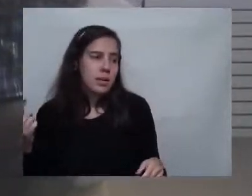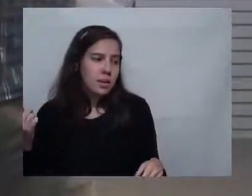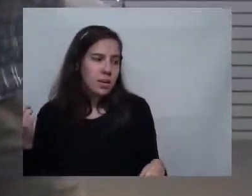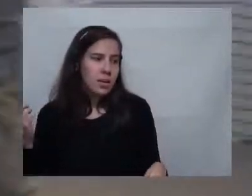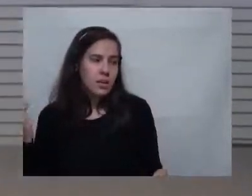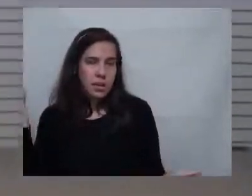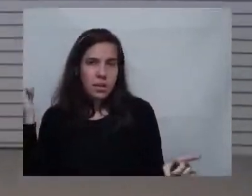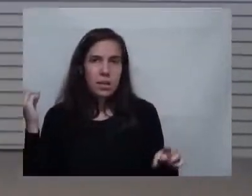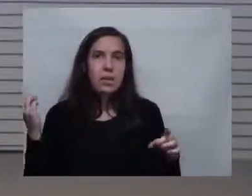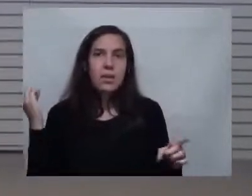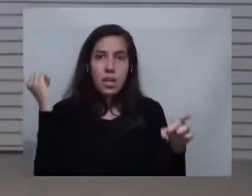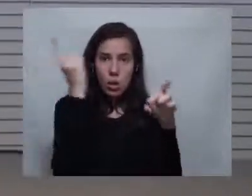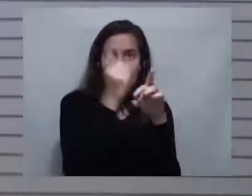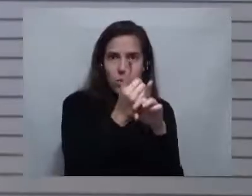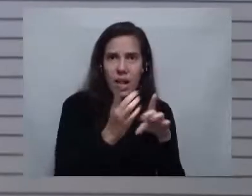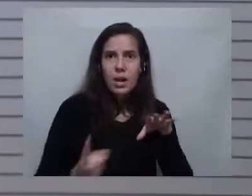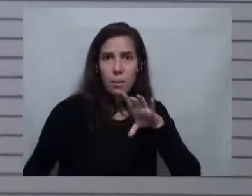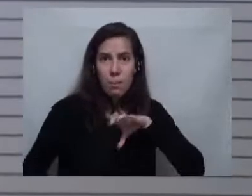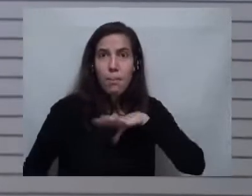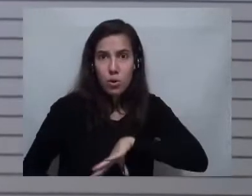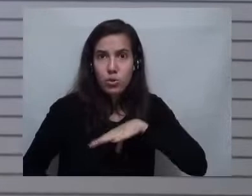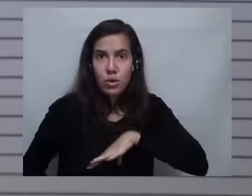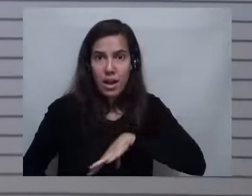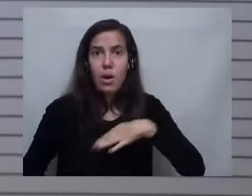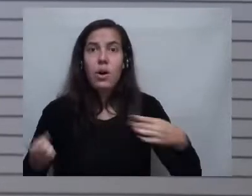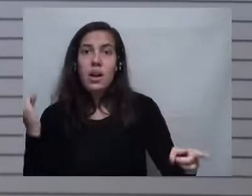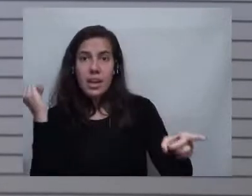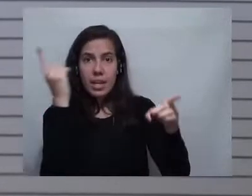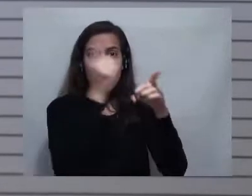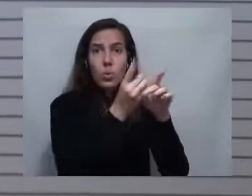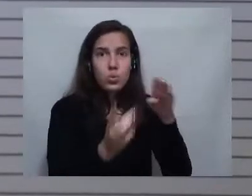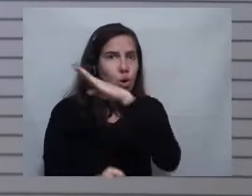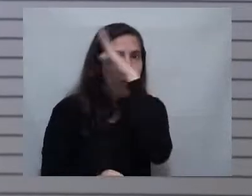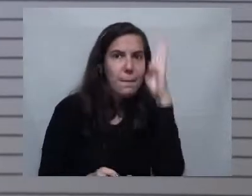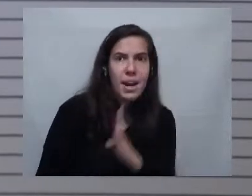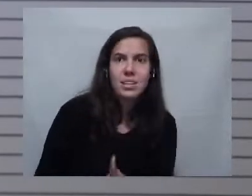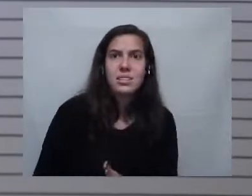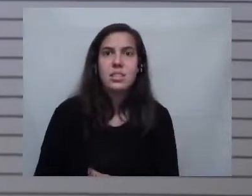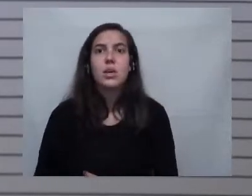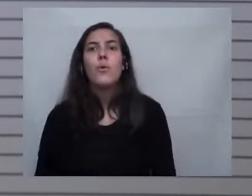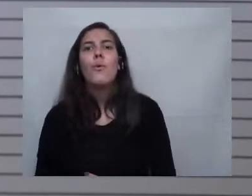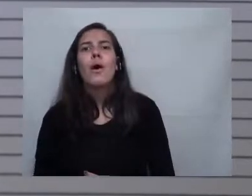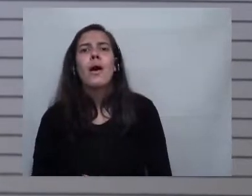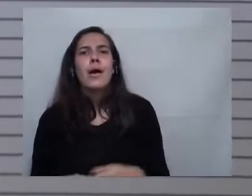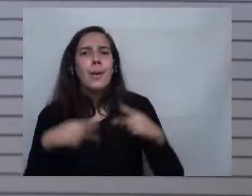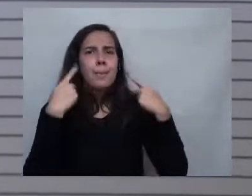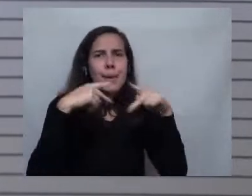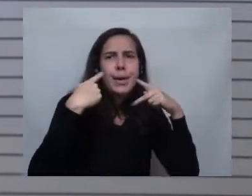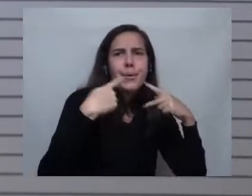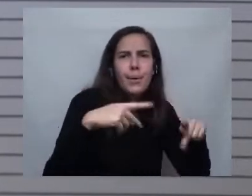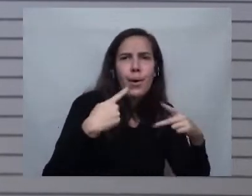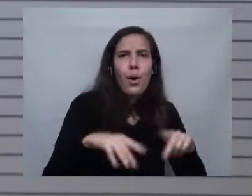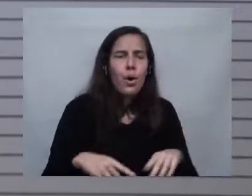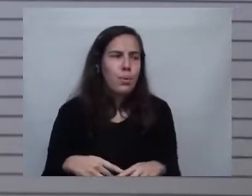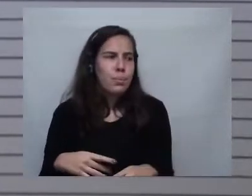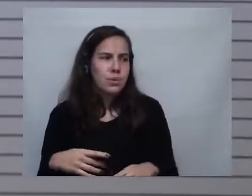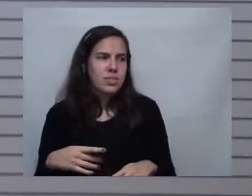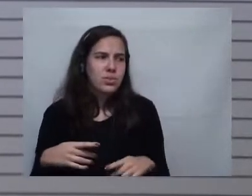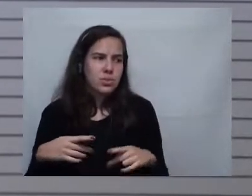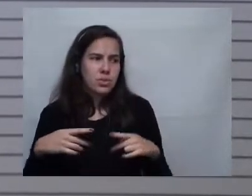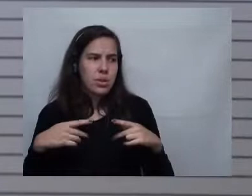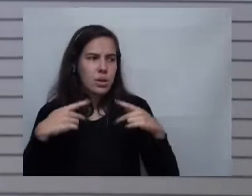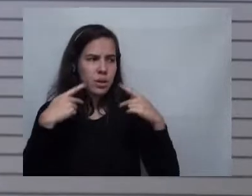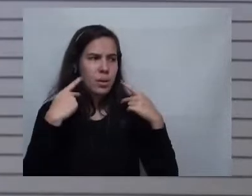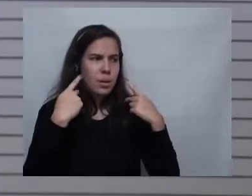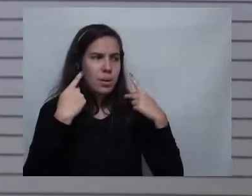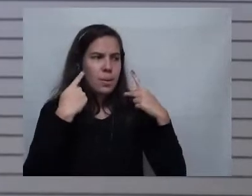e não é não é porque eu vi a caracterização dos Índios Ah pois hoje